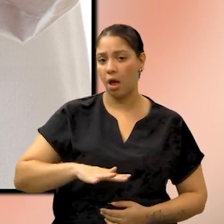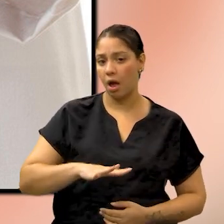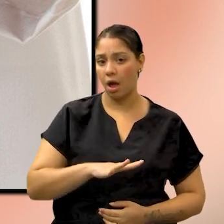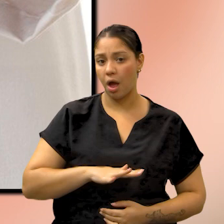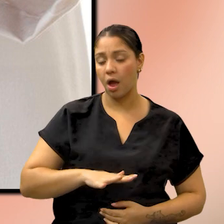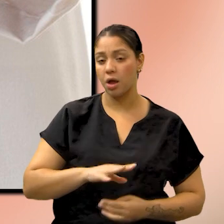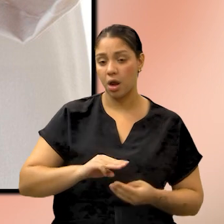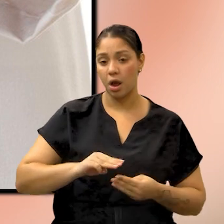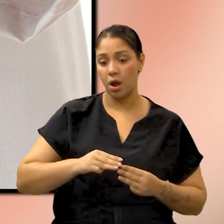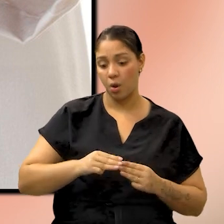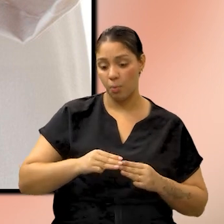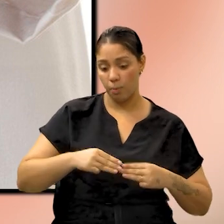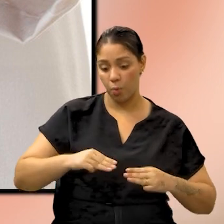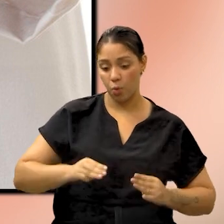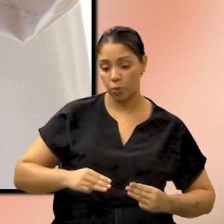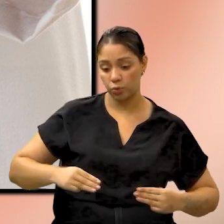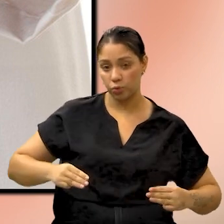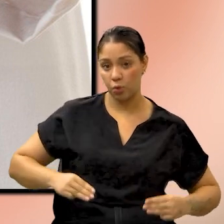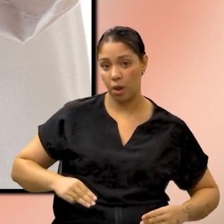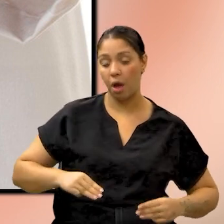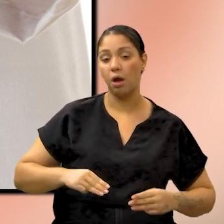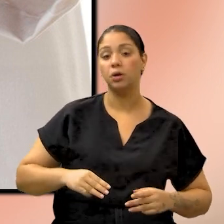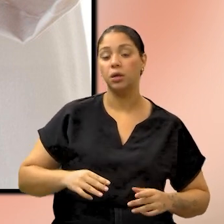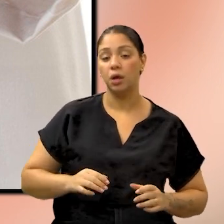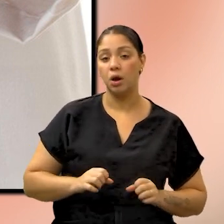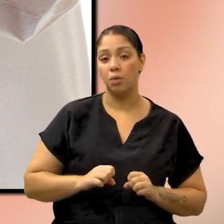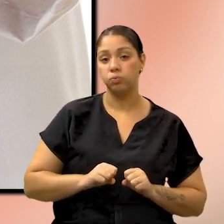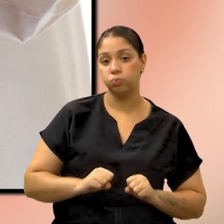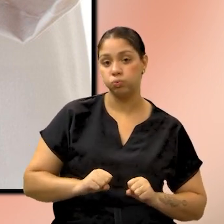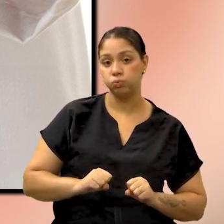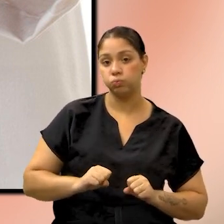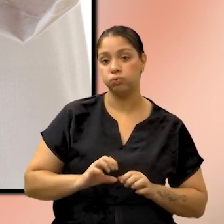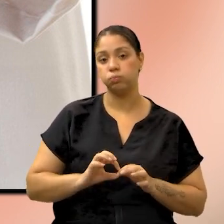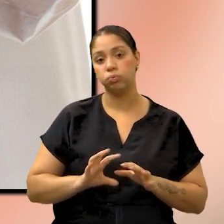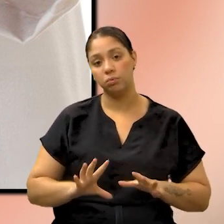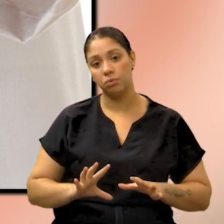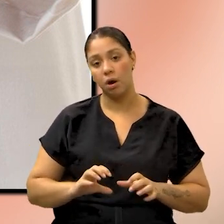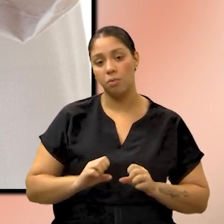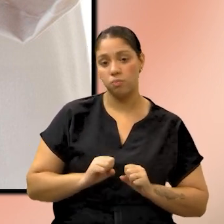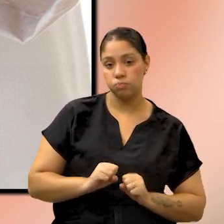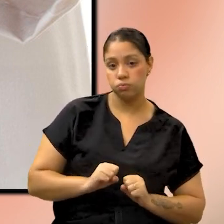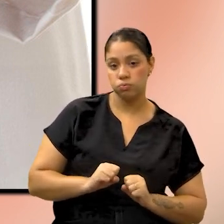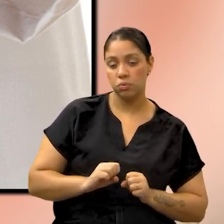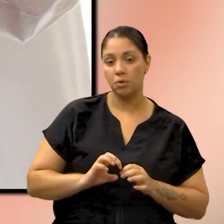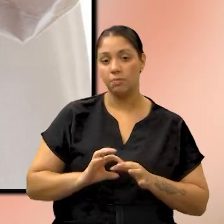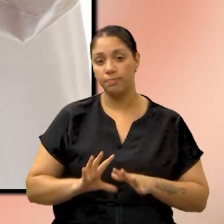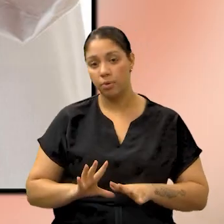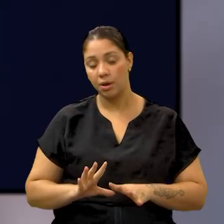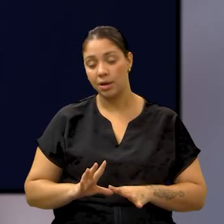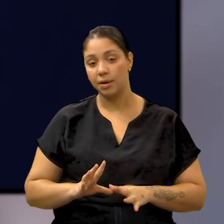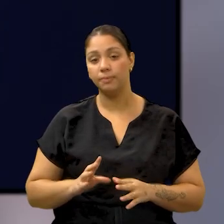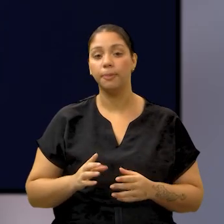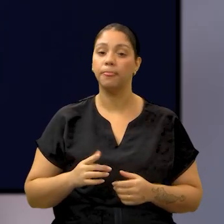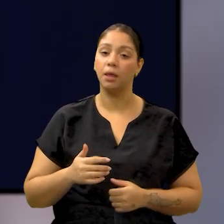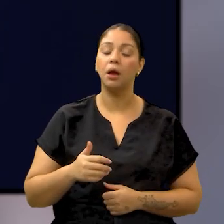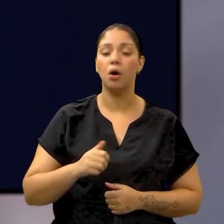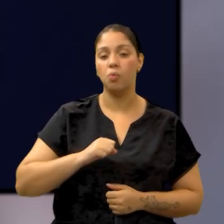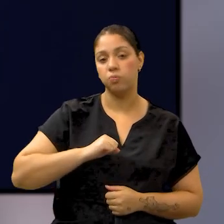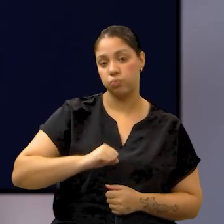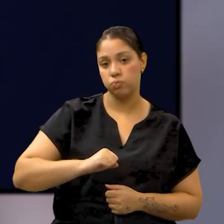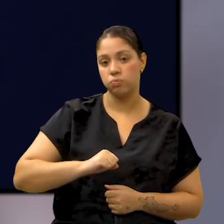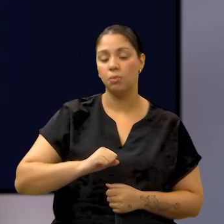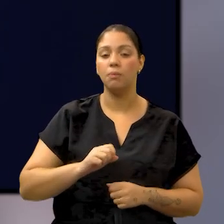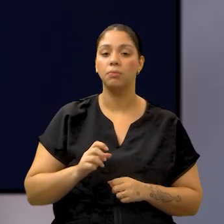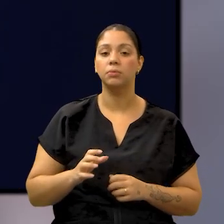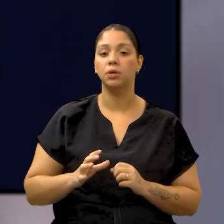a região muscular que nos ajuda na continência. Então, é um lugar que nos ajuda a conter as